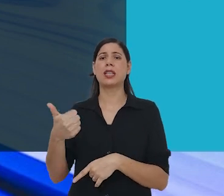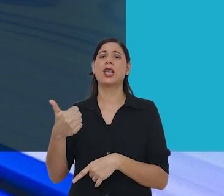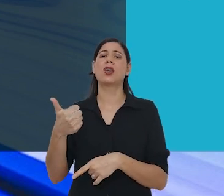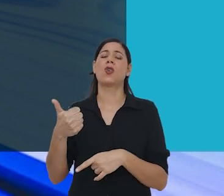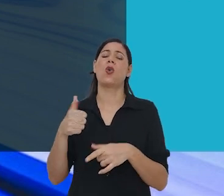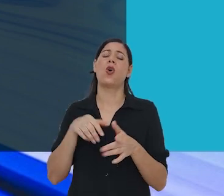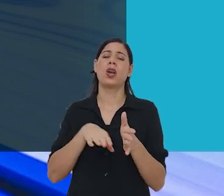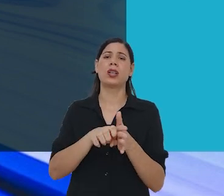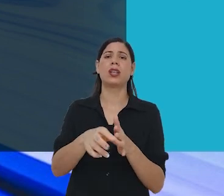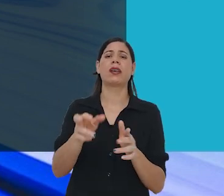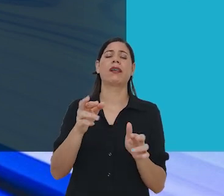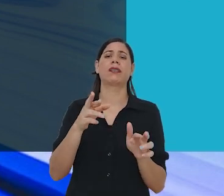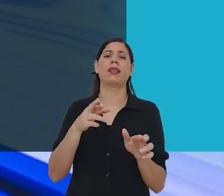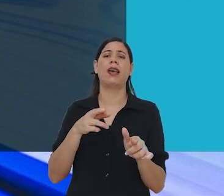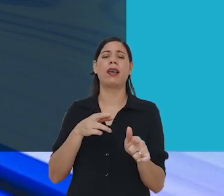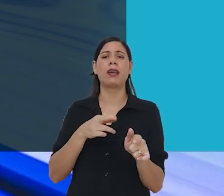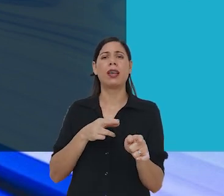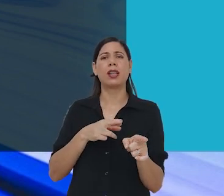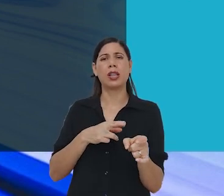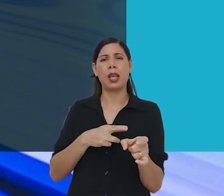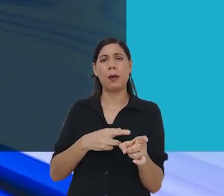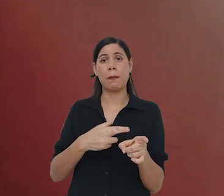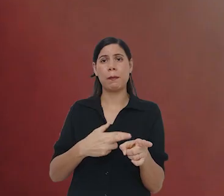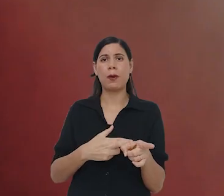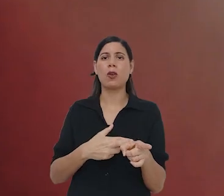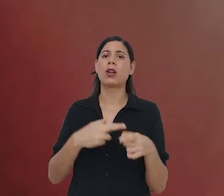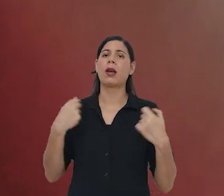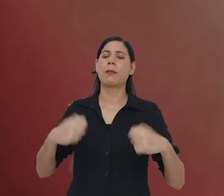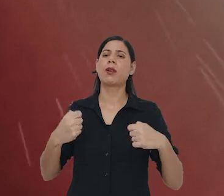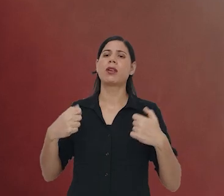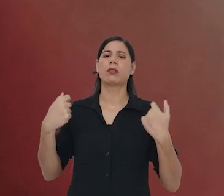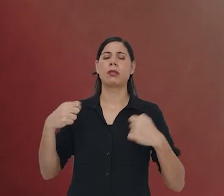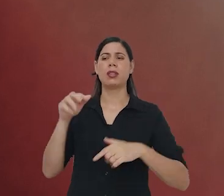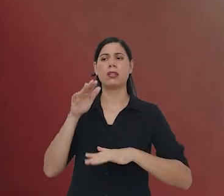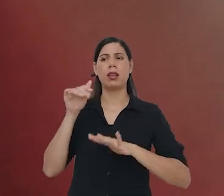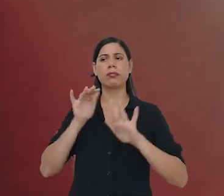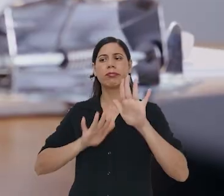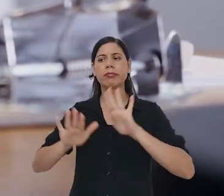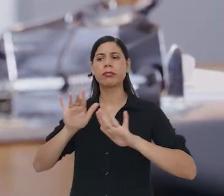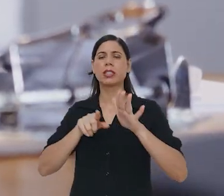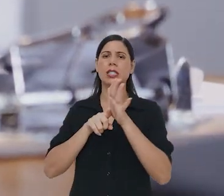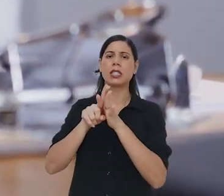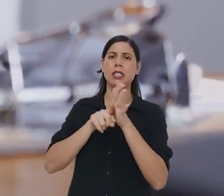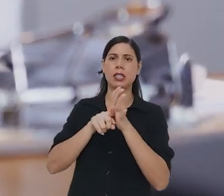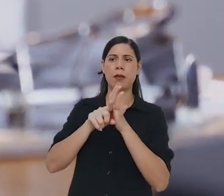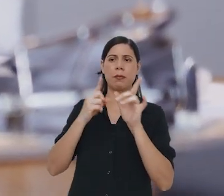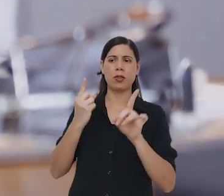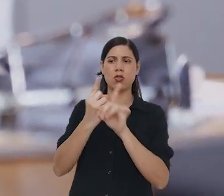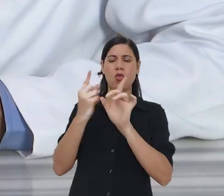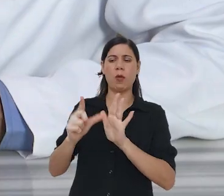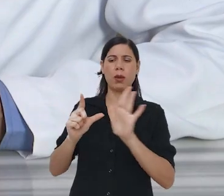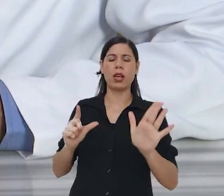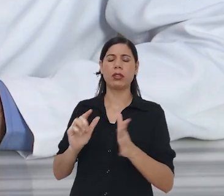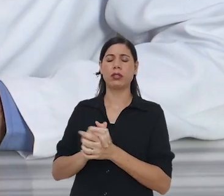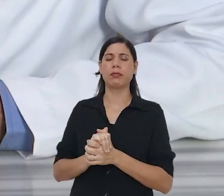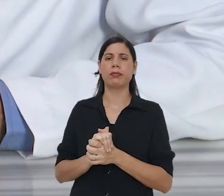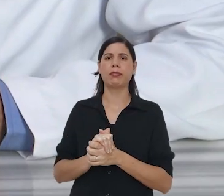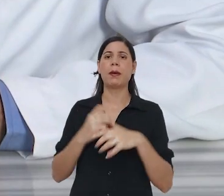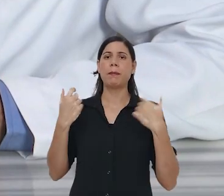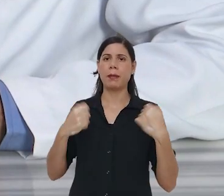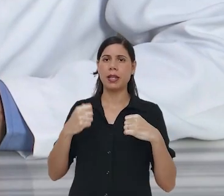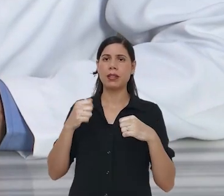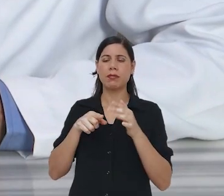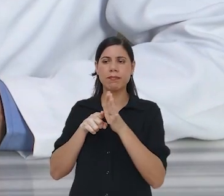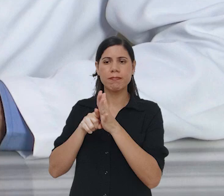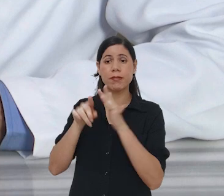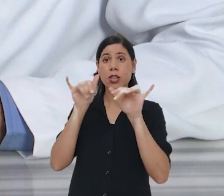mil casos de câncer de próstata. Daí a importância da prevenção e do diagnóstico precoce. A prevenção é a